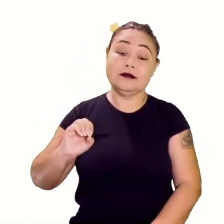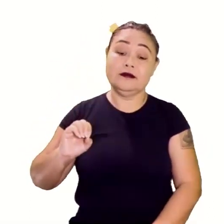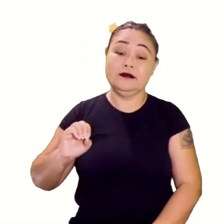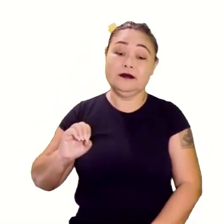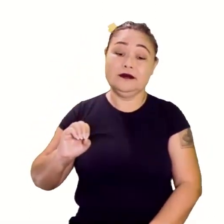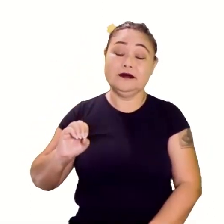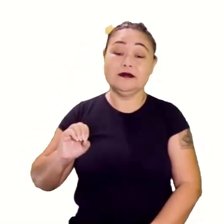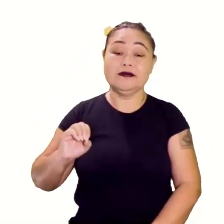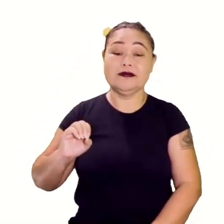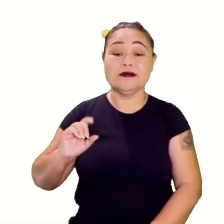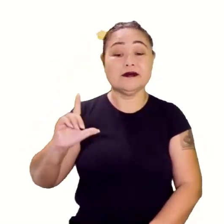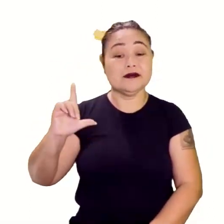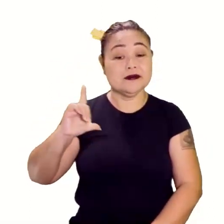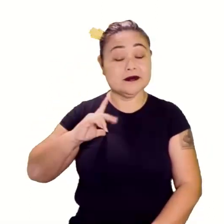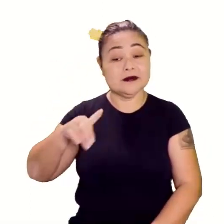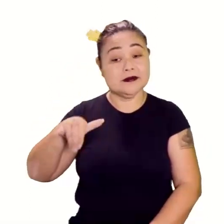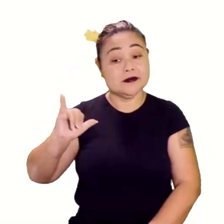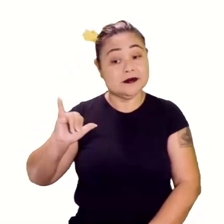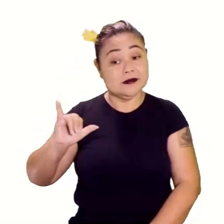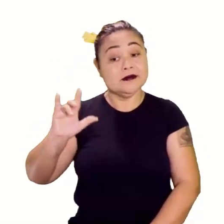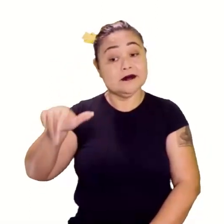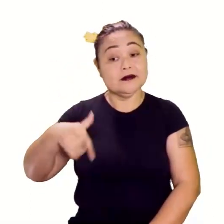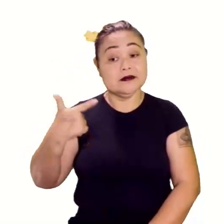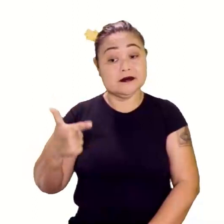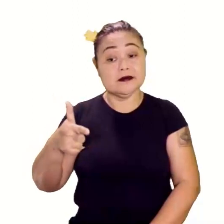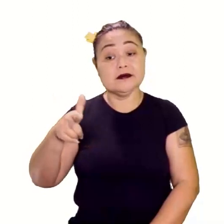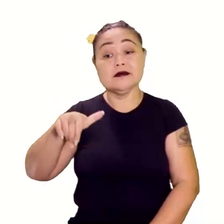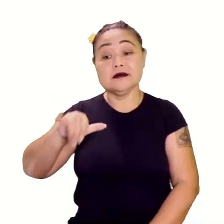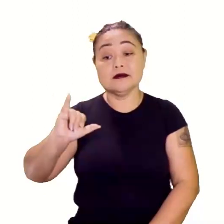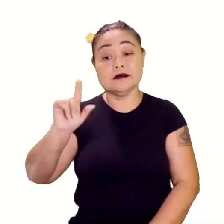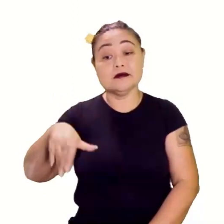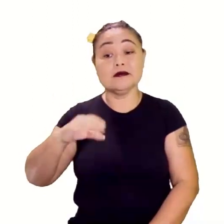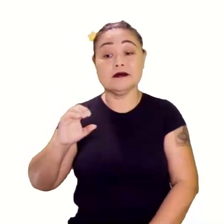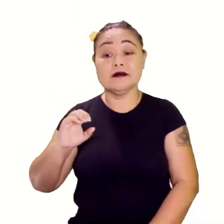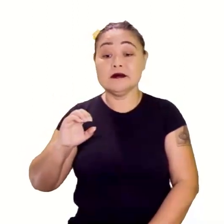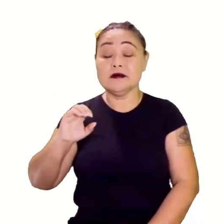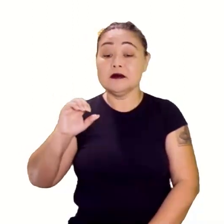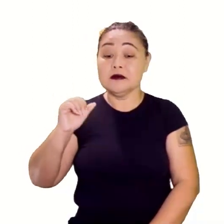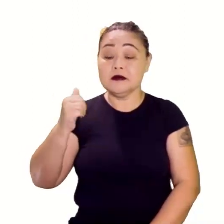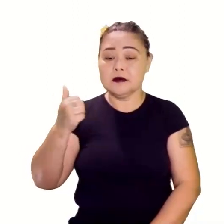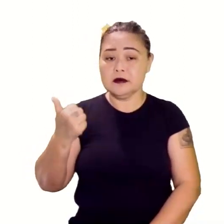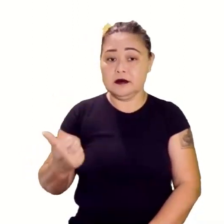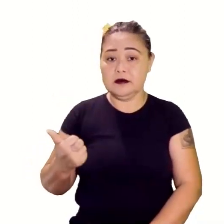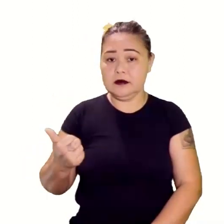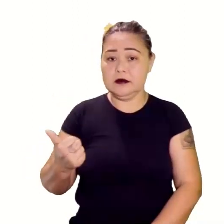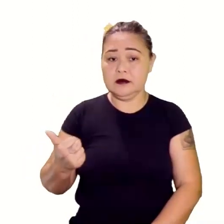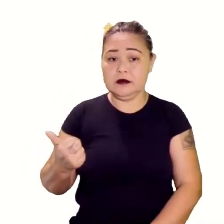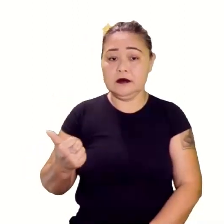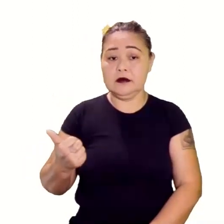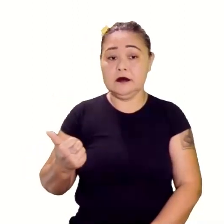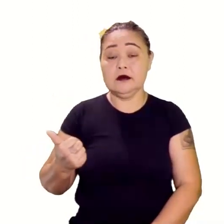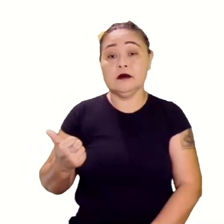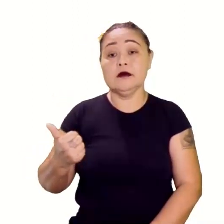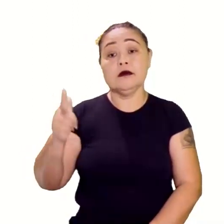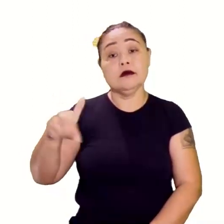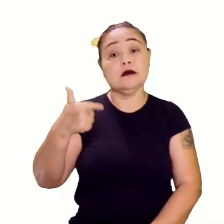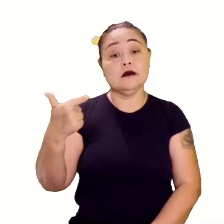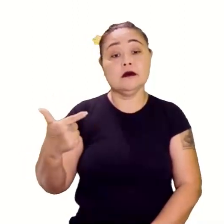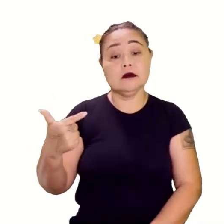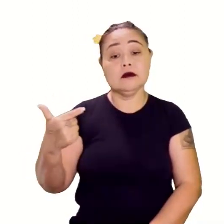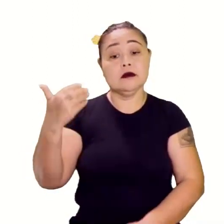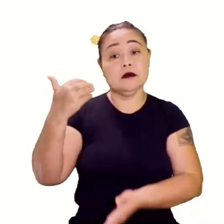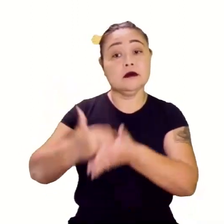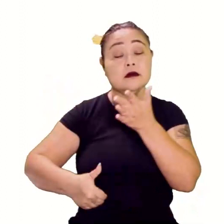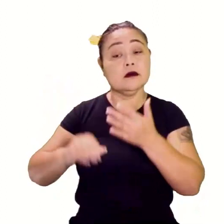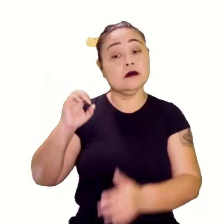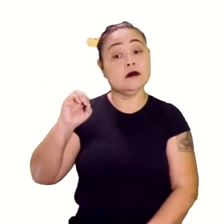o 0. Então eu tenho y igual a 2, y igual a 1. Então vamos resolver essa parada? Então, eu tenho 2